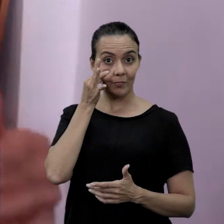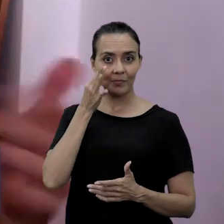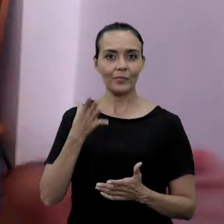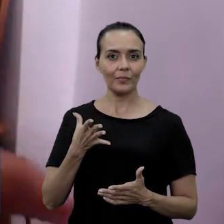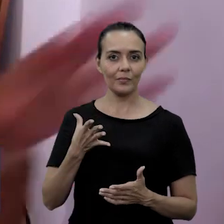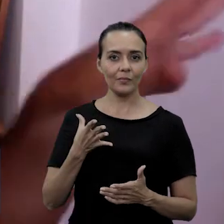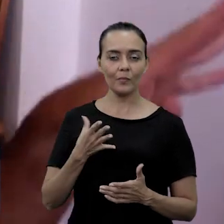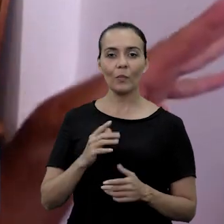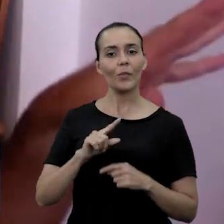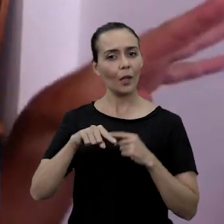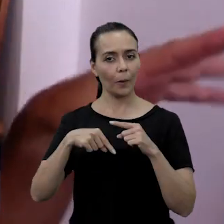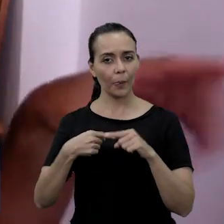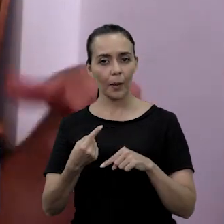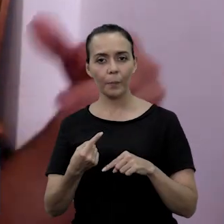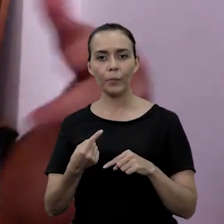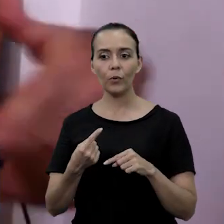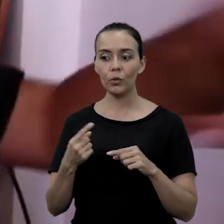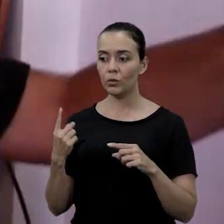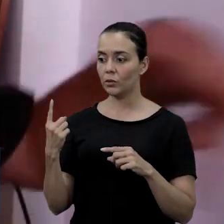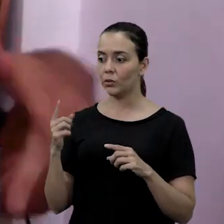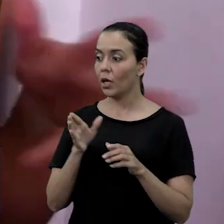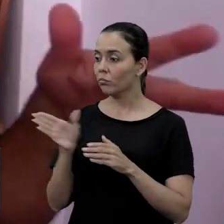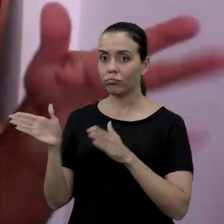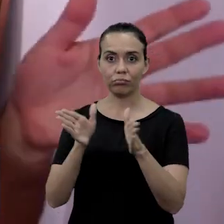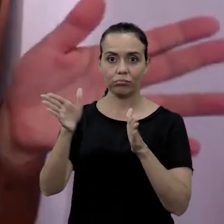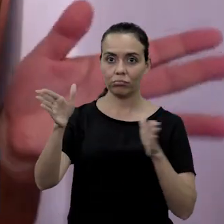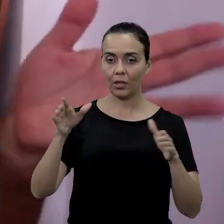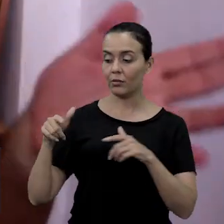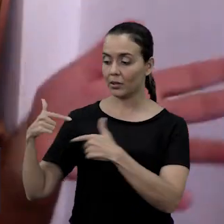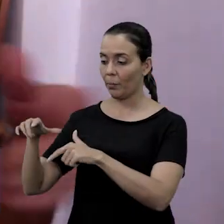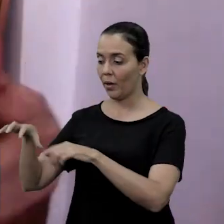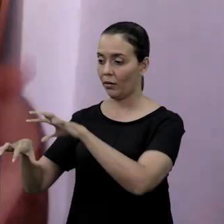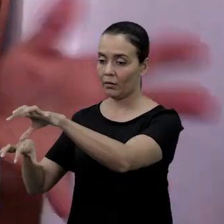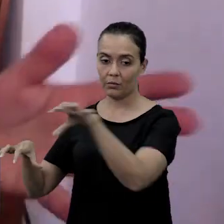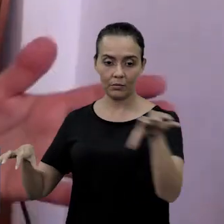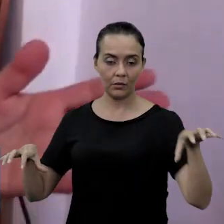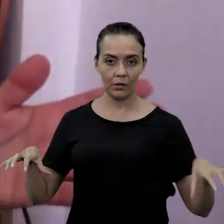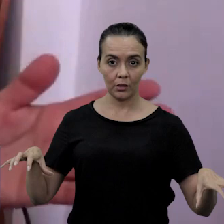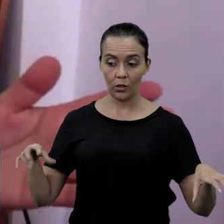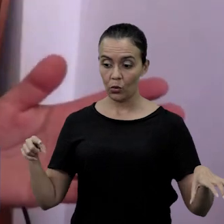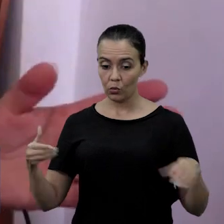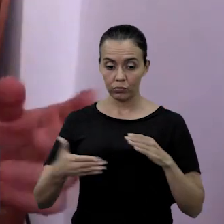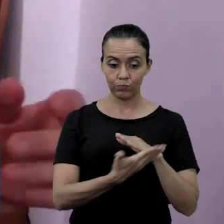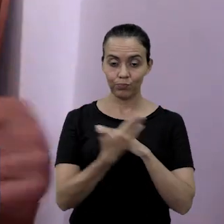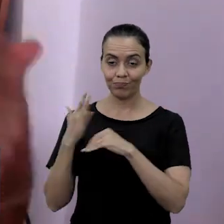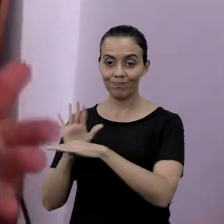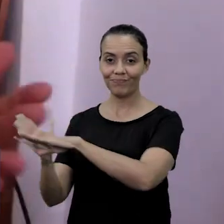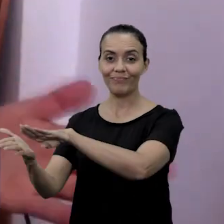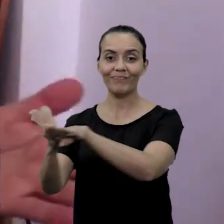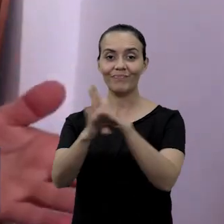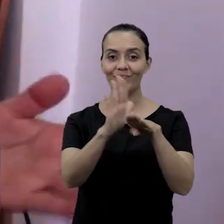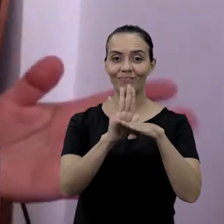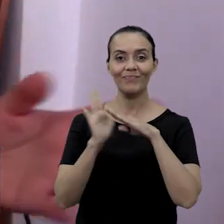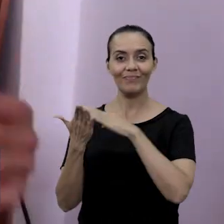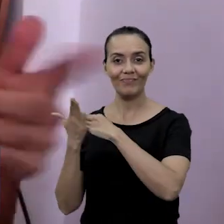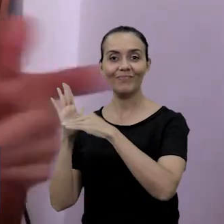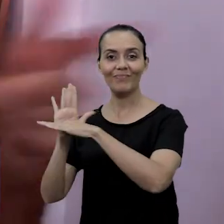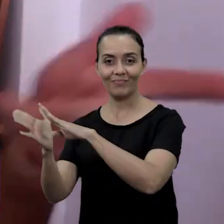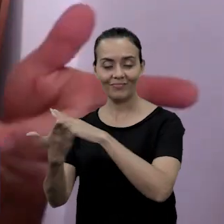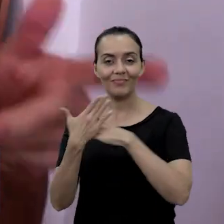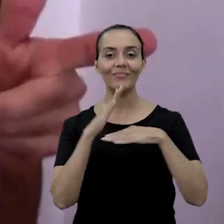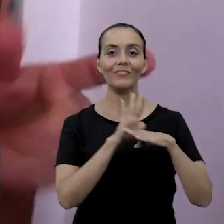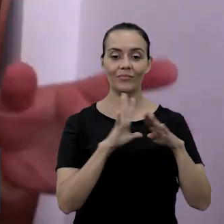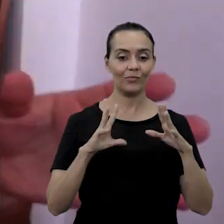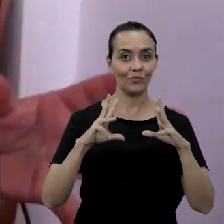E daí cada um vai para um lado e um precisa do outro, então um conta com o outro, né? E também porque os colegas